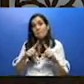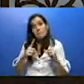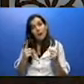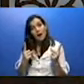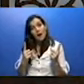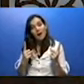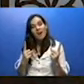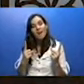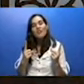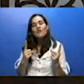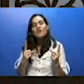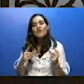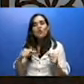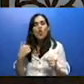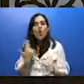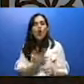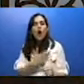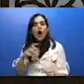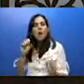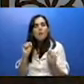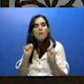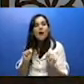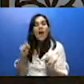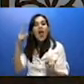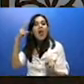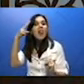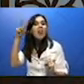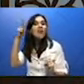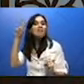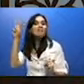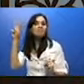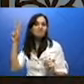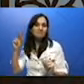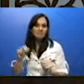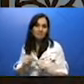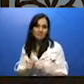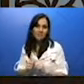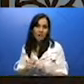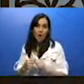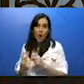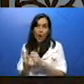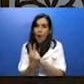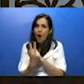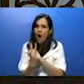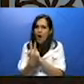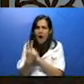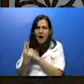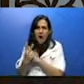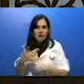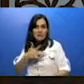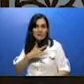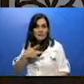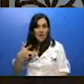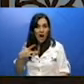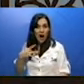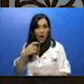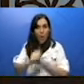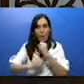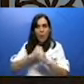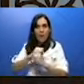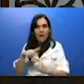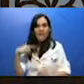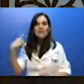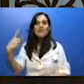mas nós podemos cultivar as lembranças cuidar da nossa saúde para que o ano que vem nós